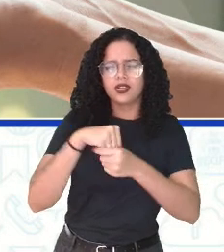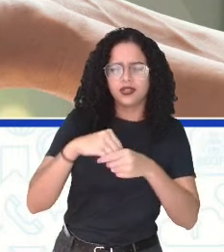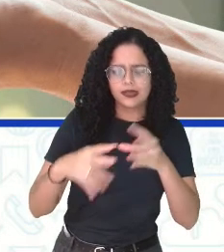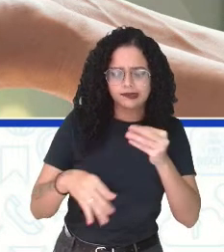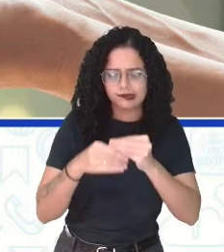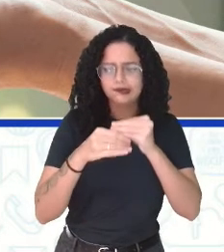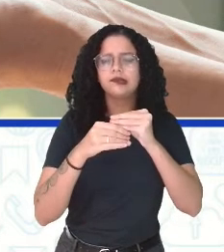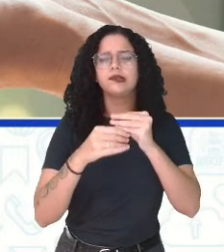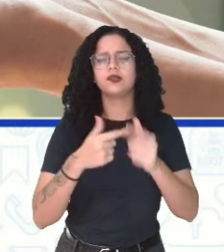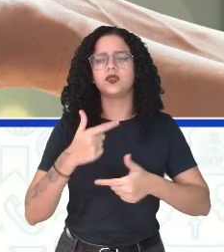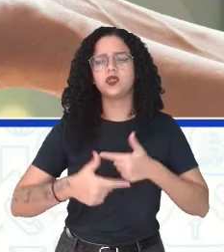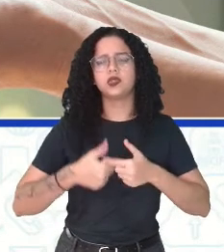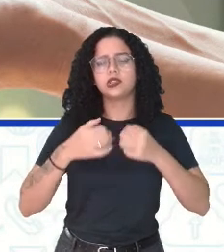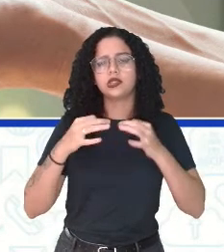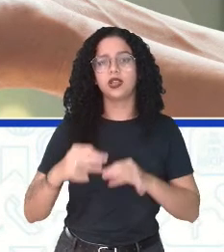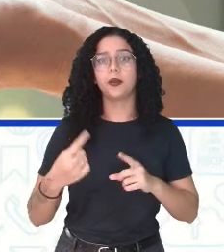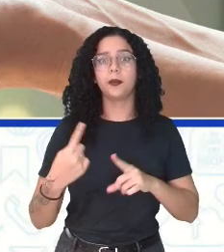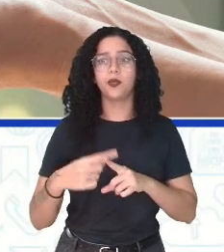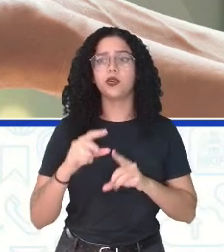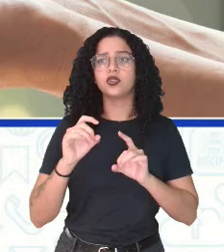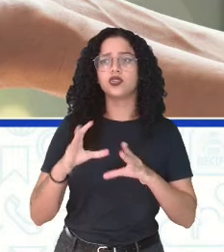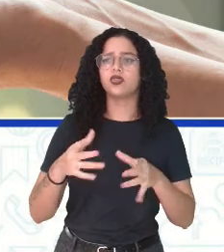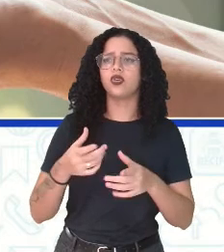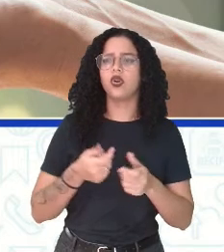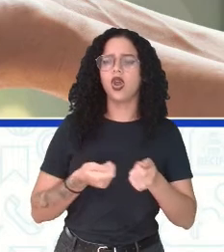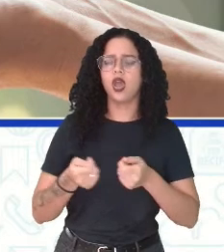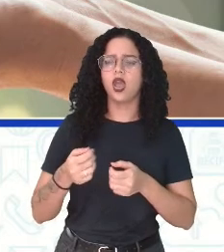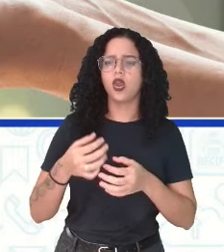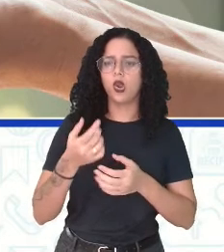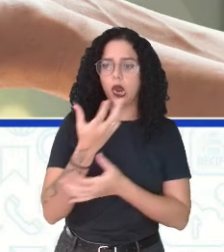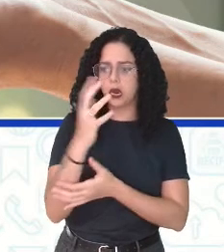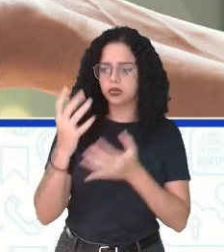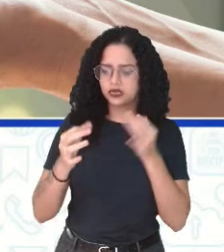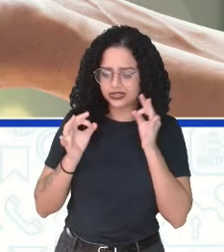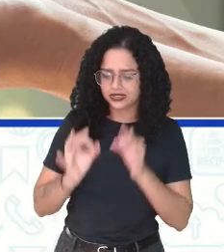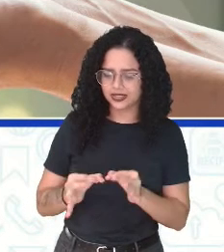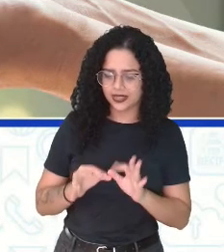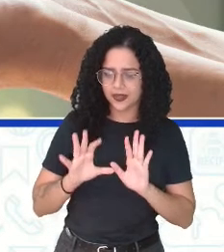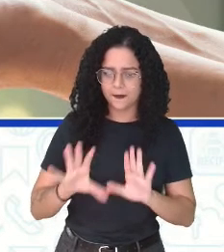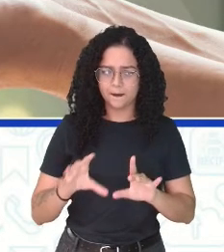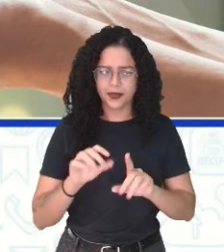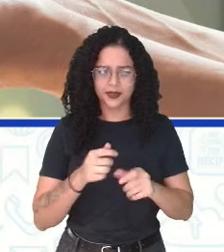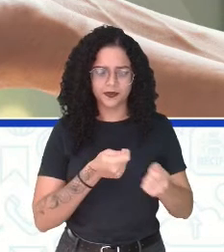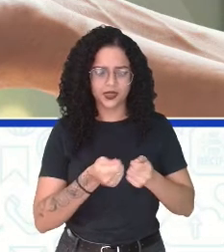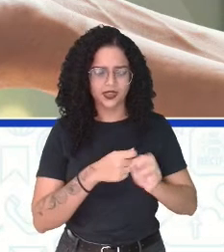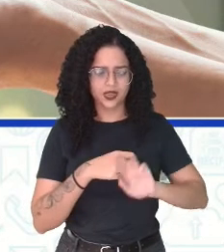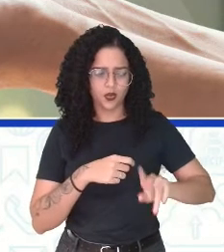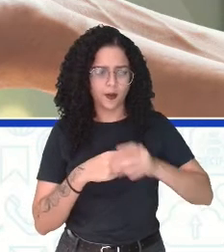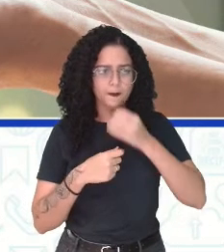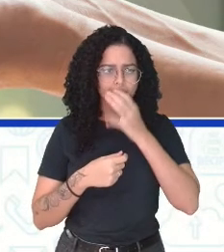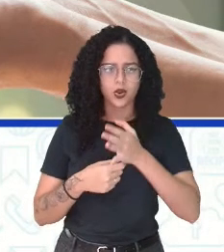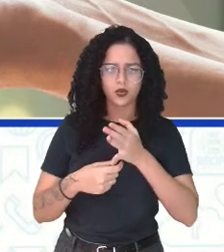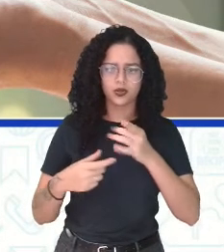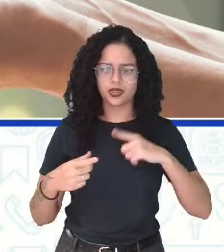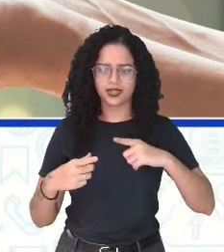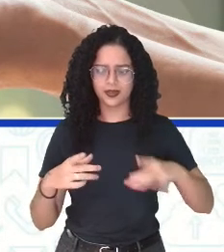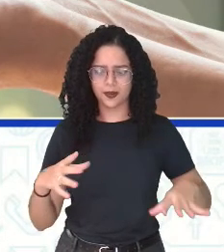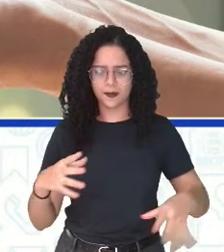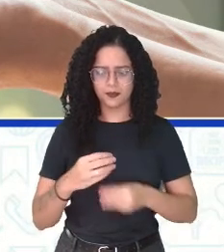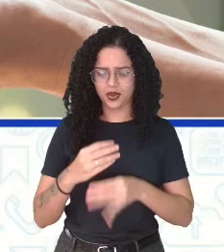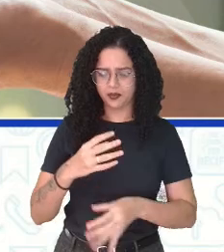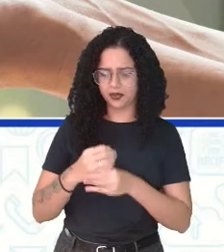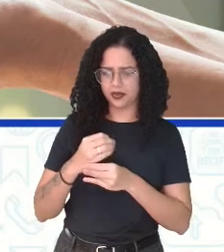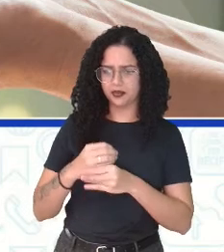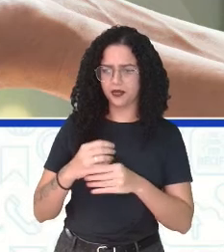bem direitinho. Porque se você só é ecologicamente correto, mas aquilo não é economicamente viável, né? Você gasta demais para poder